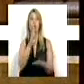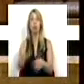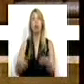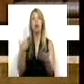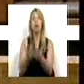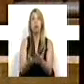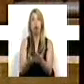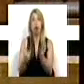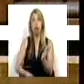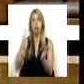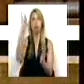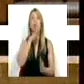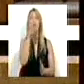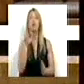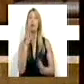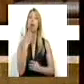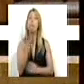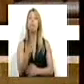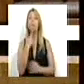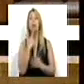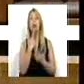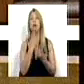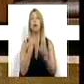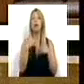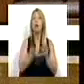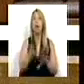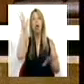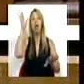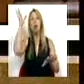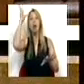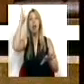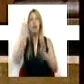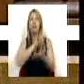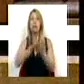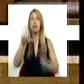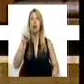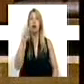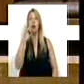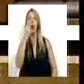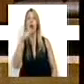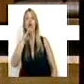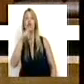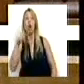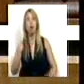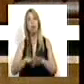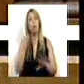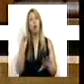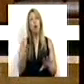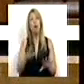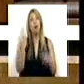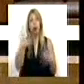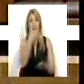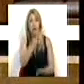resposta a muitas famílias que pediram a integração do leite sem lactose no programa de leite escolar para crianças intolerantes à